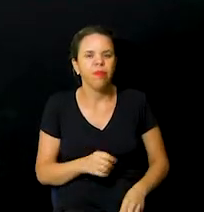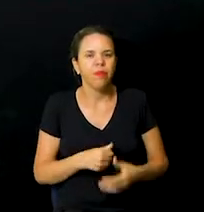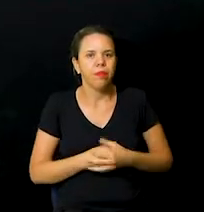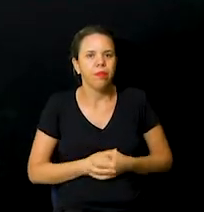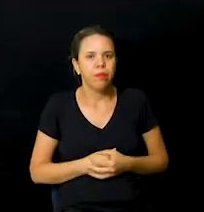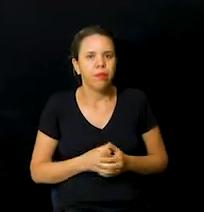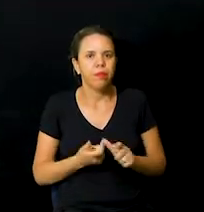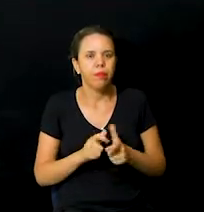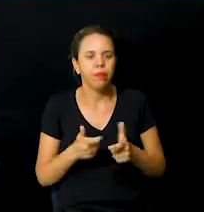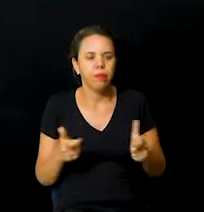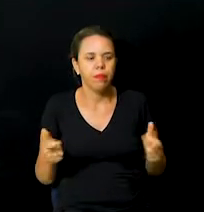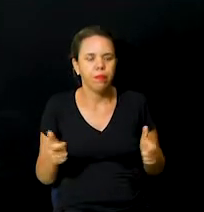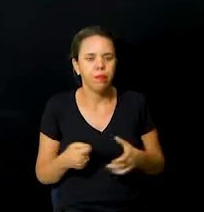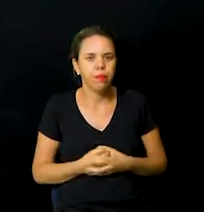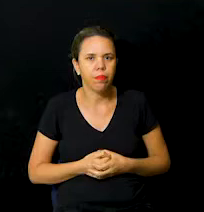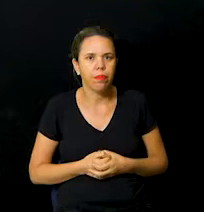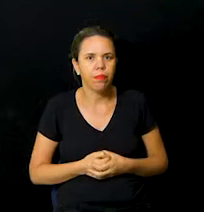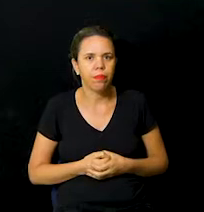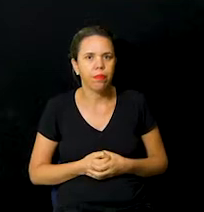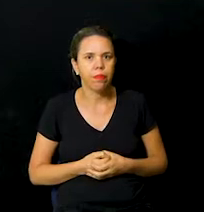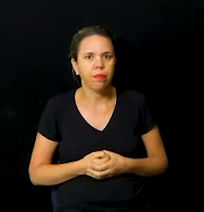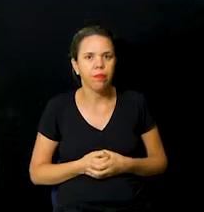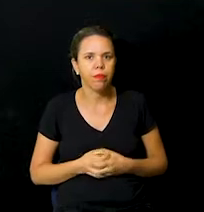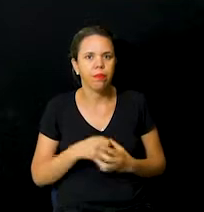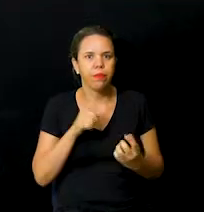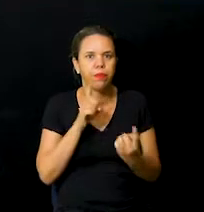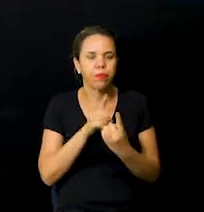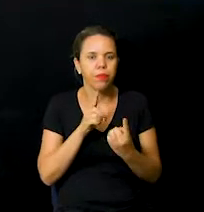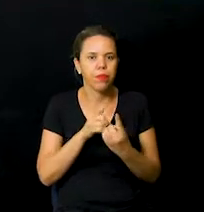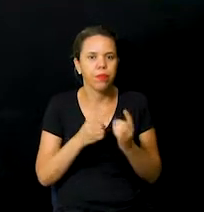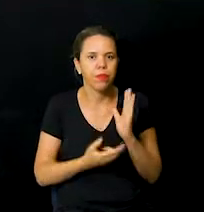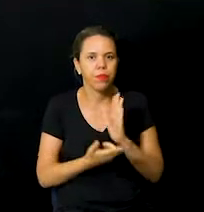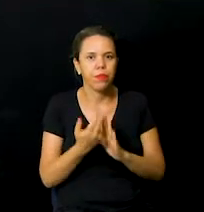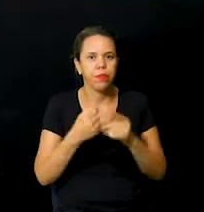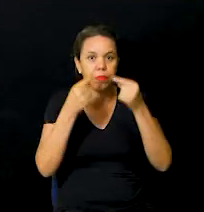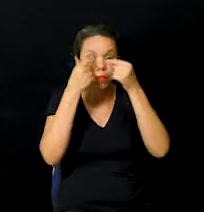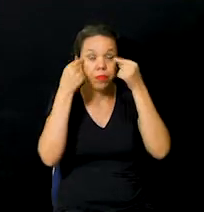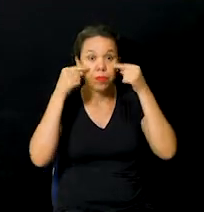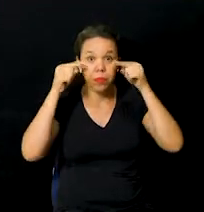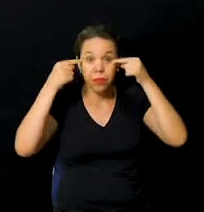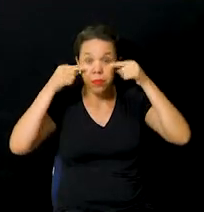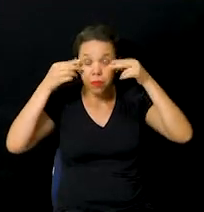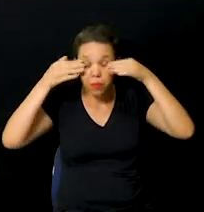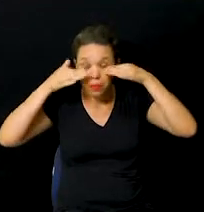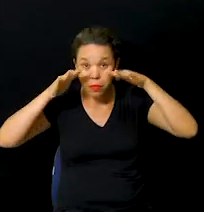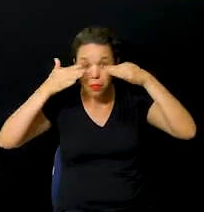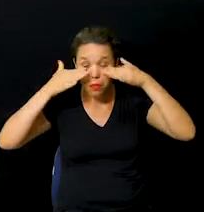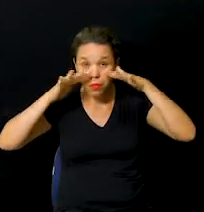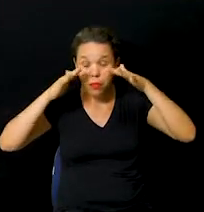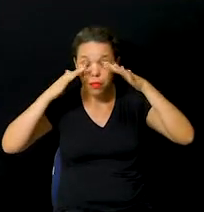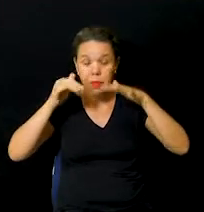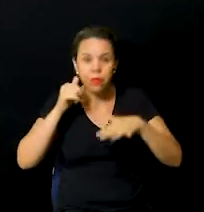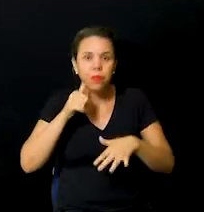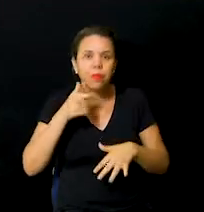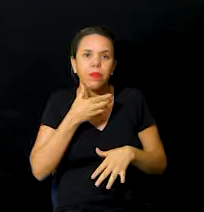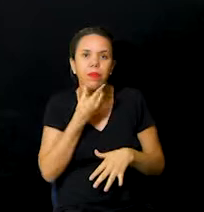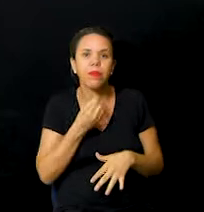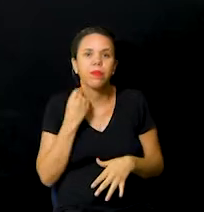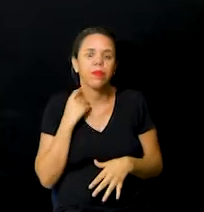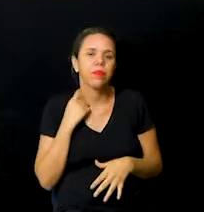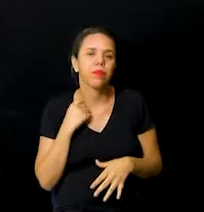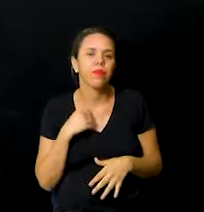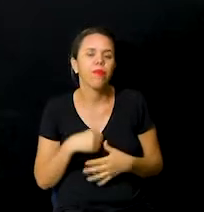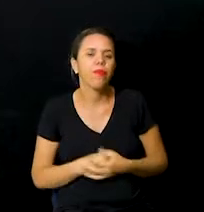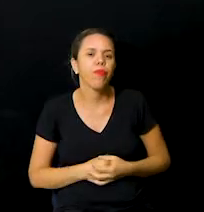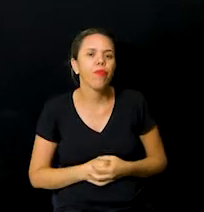2,77% no crescimento de serviços de design de sobrancelha para mulheres e